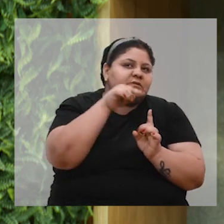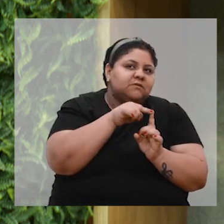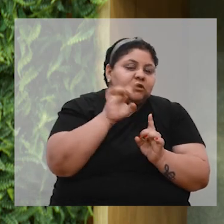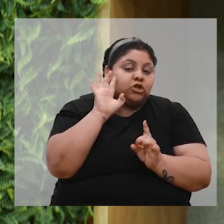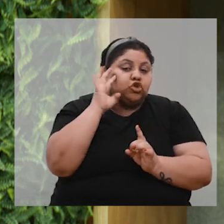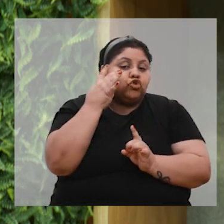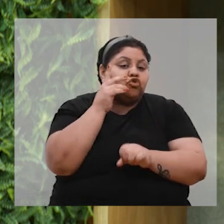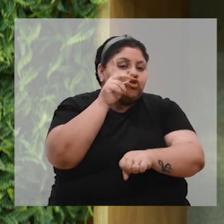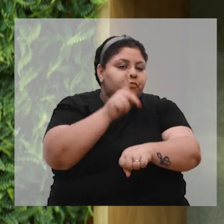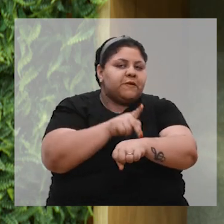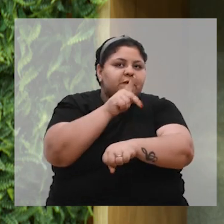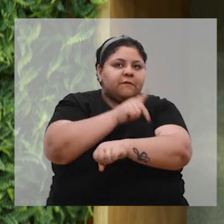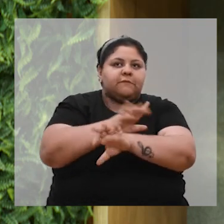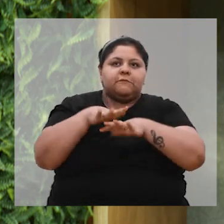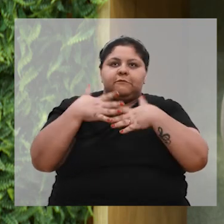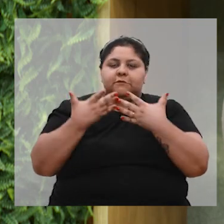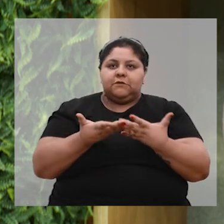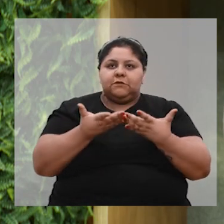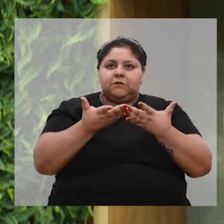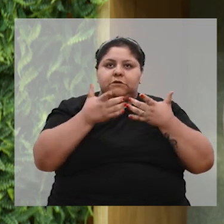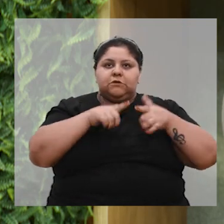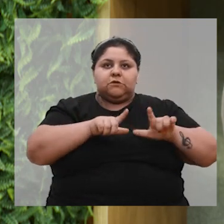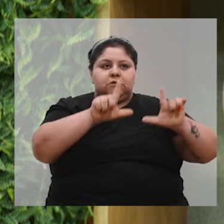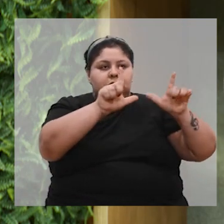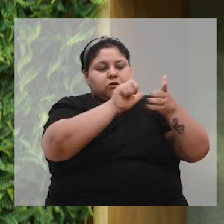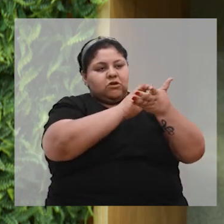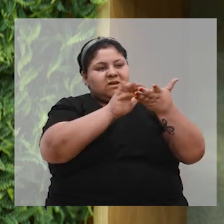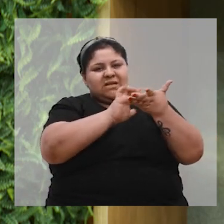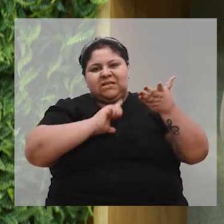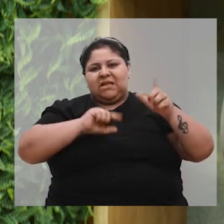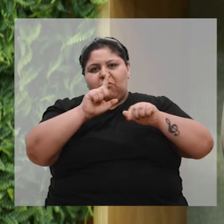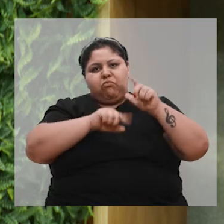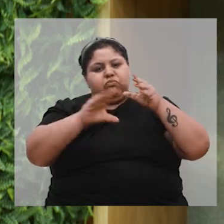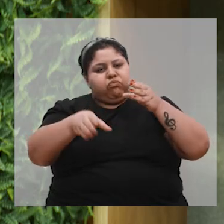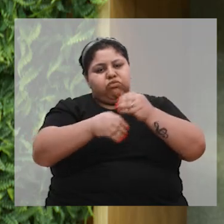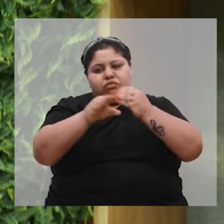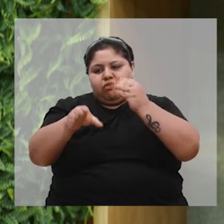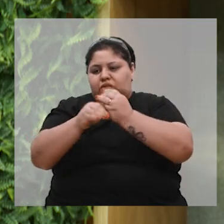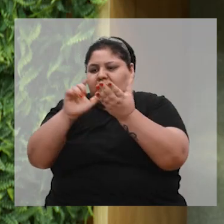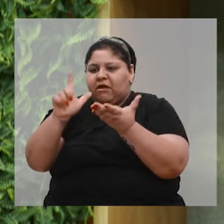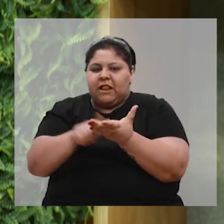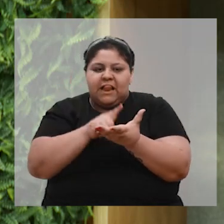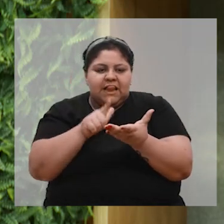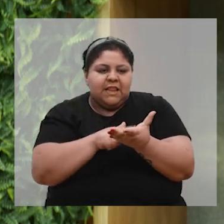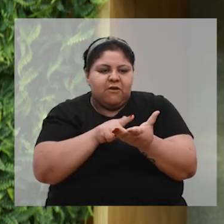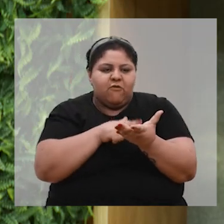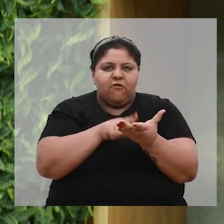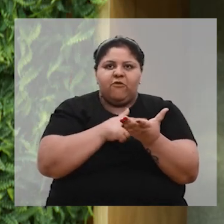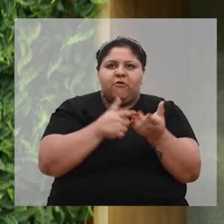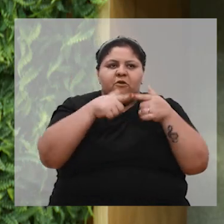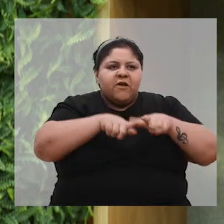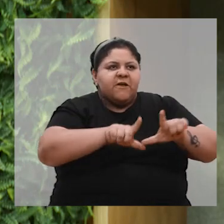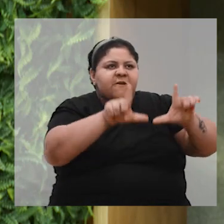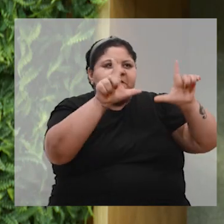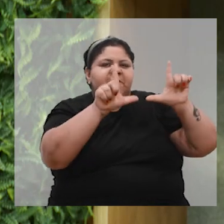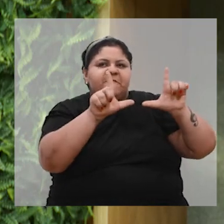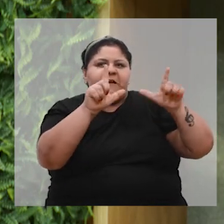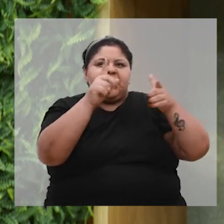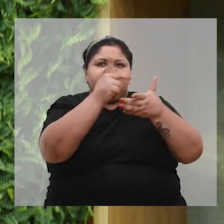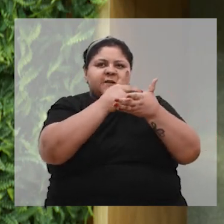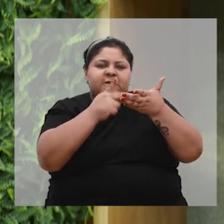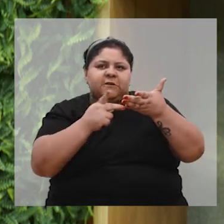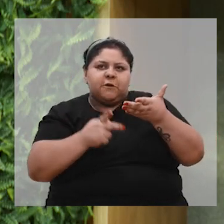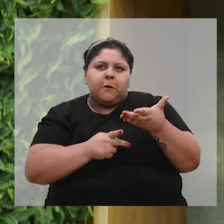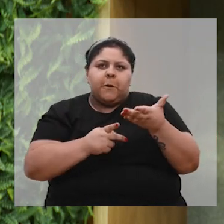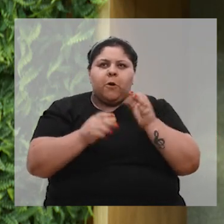de soluções pedagógicas. Então, é uma plataforma onde tem materiais de toda a gama. Livro, apostila, slides animados de